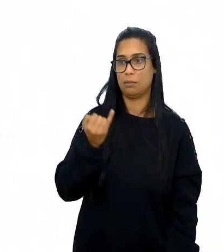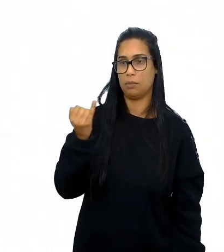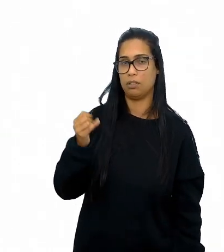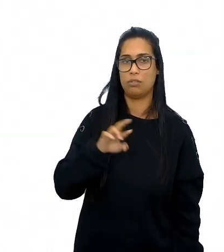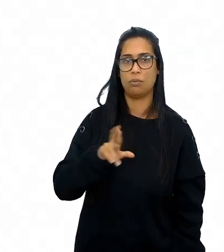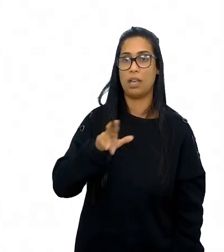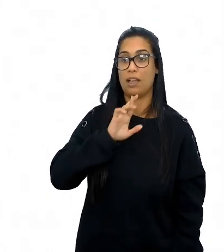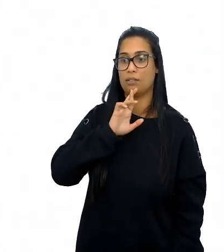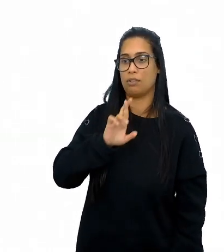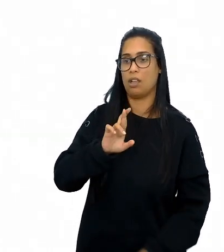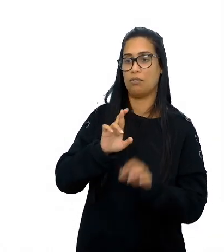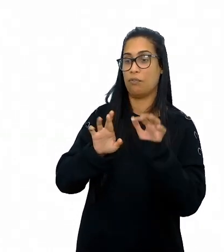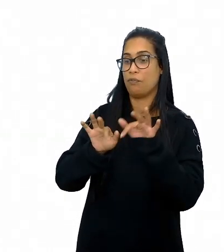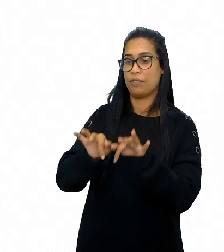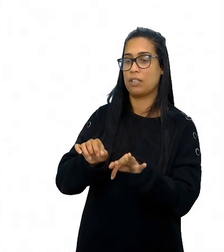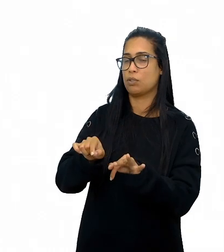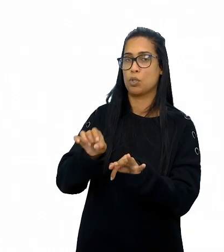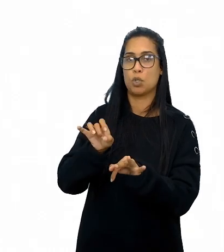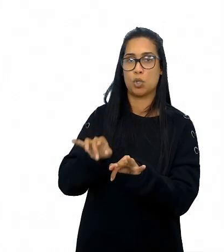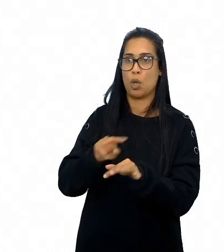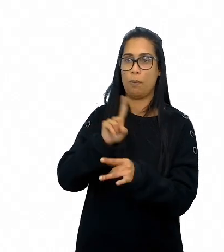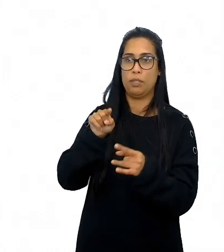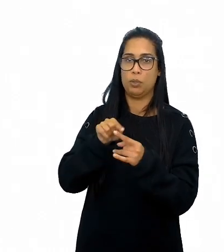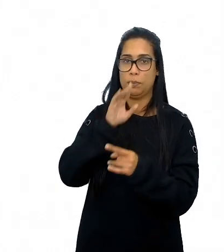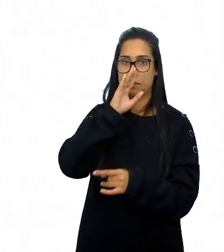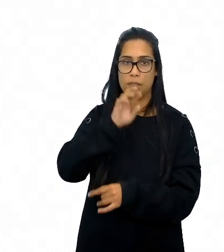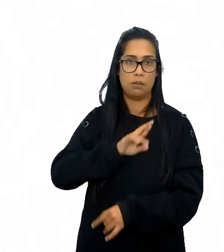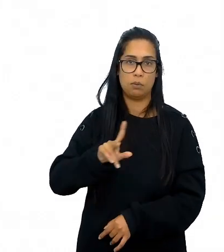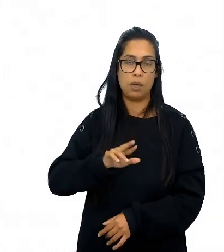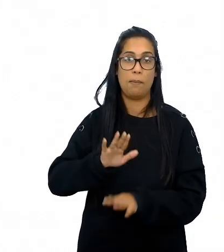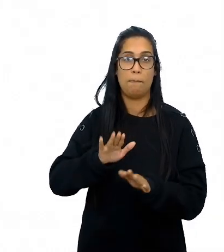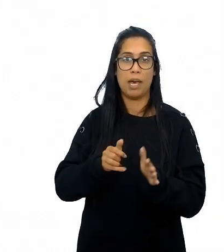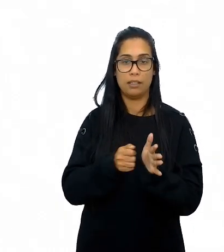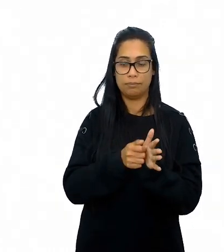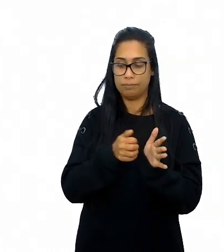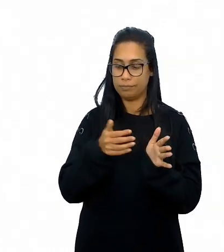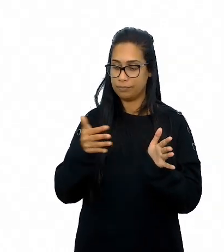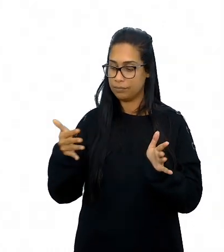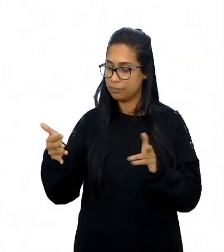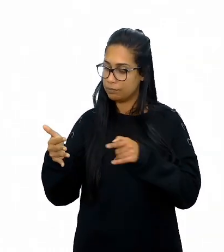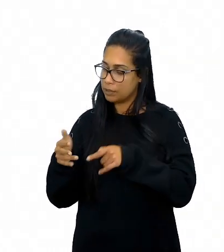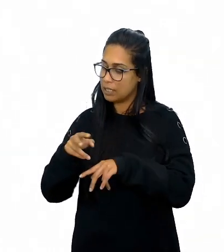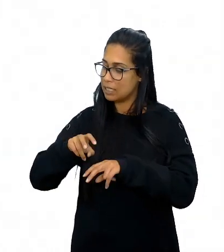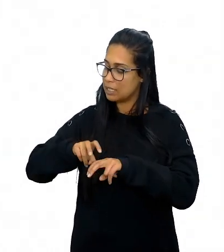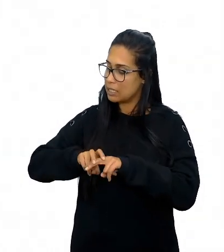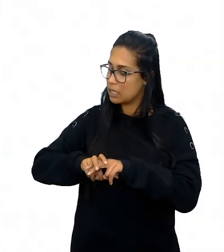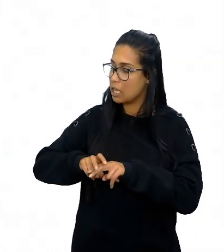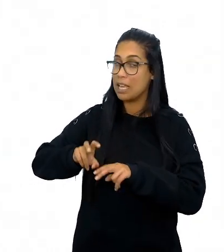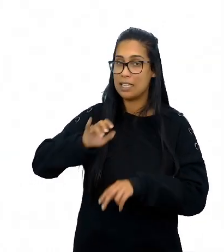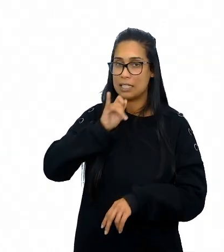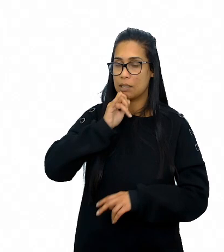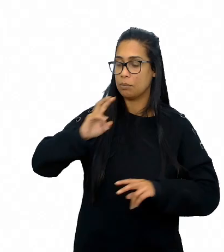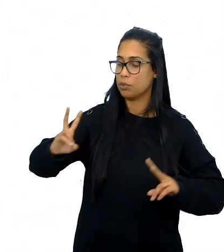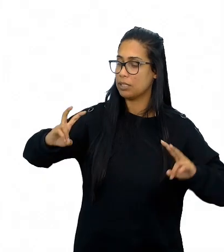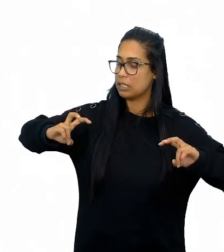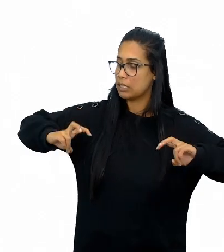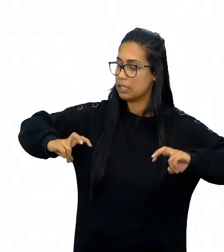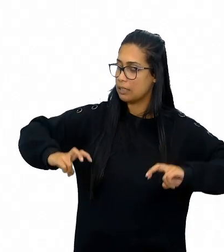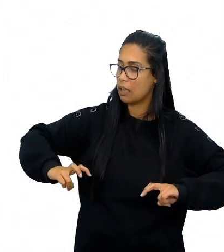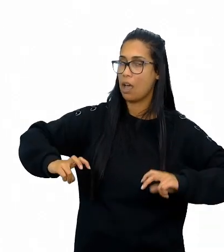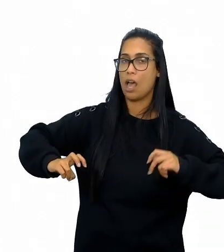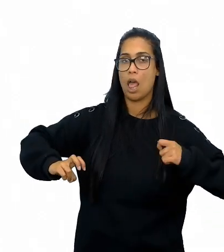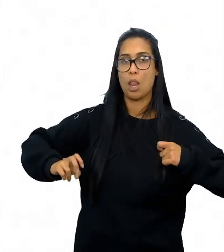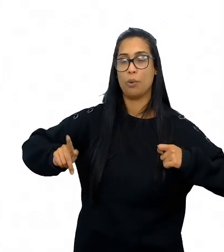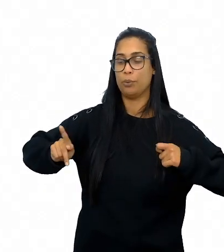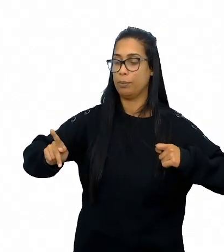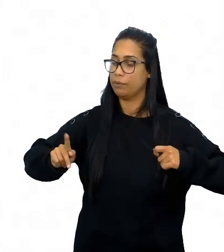final. As discussões, as conversas entre os professores, o sentar para planejar uma ação, né?